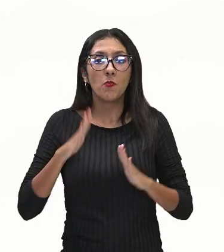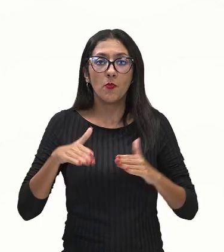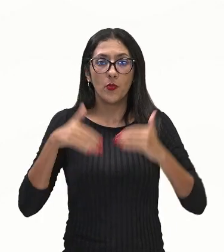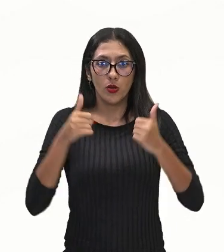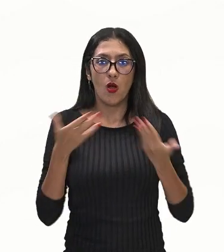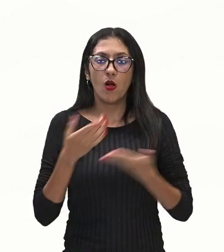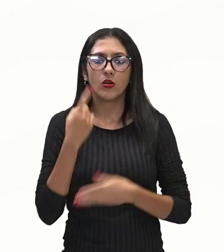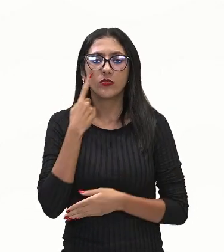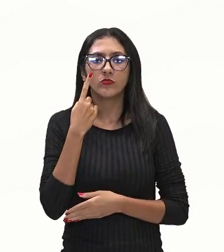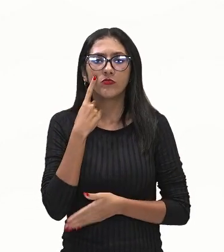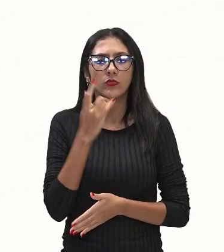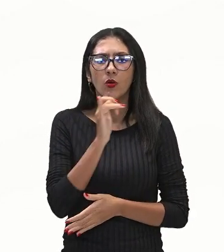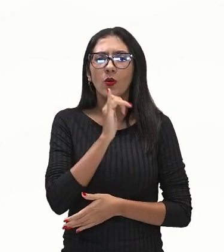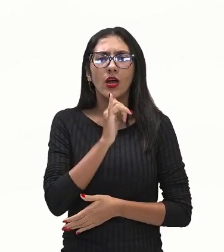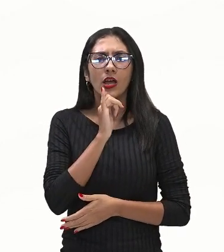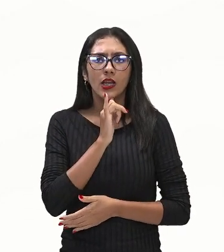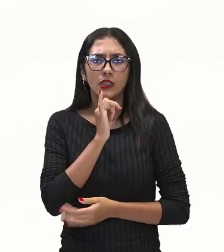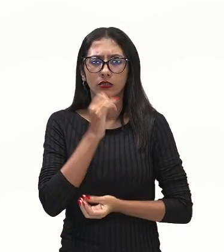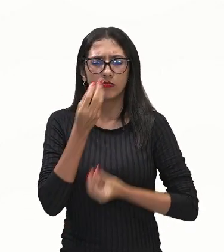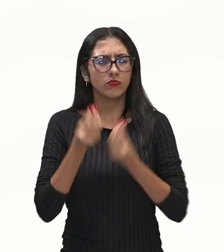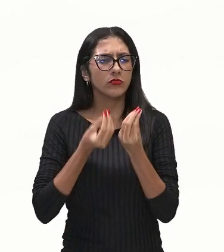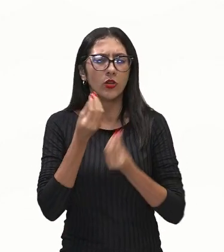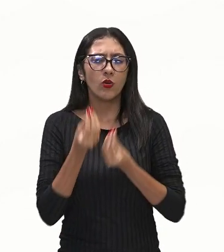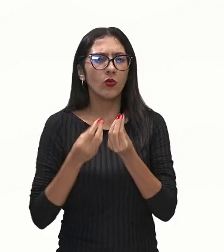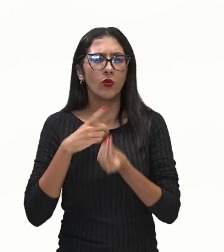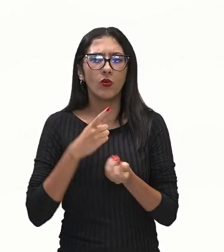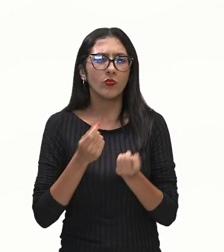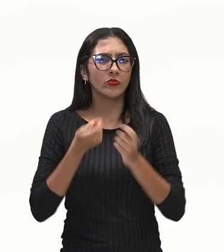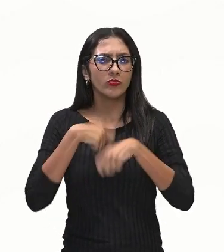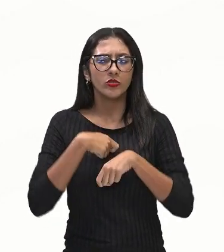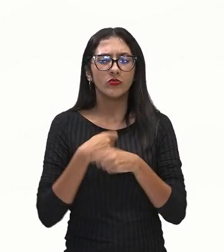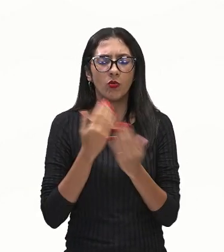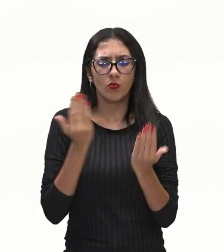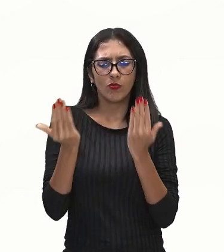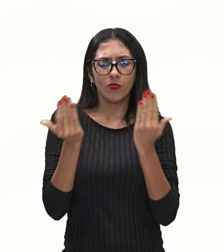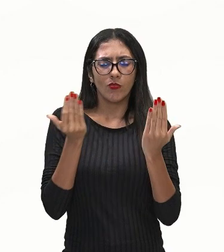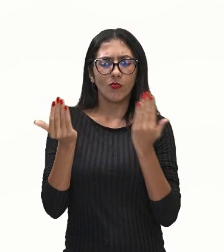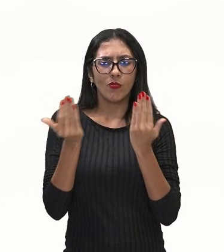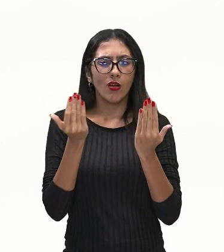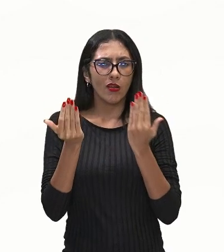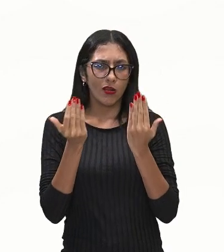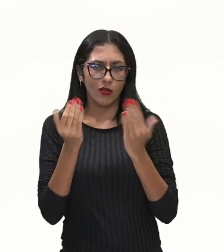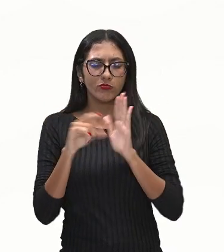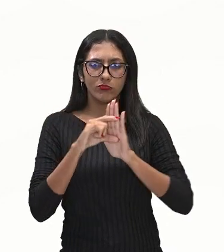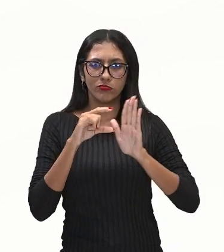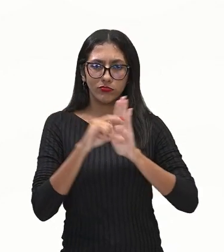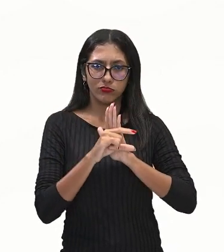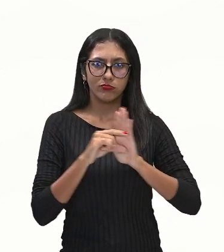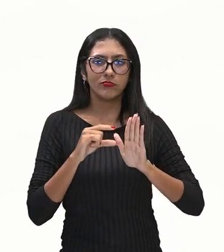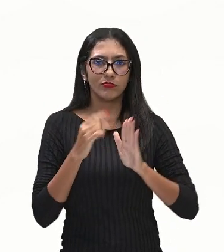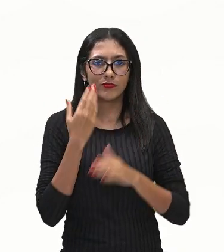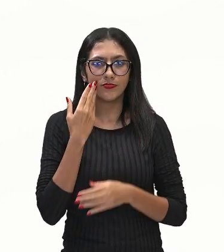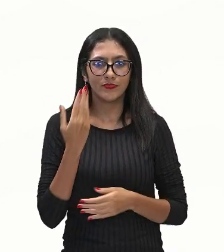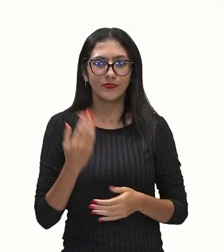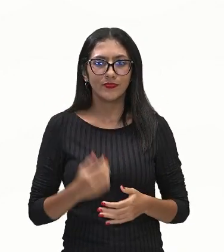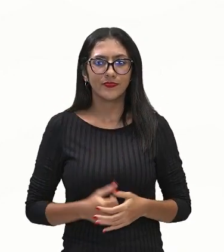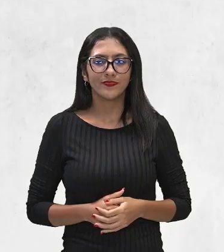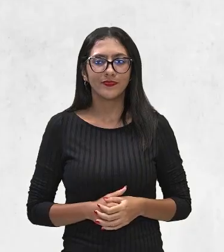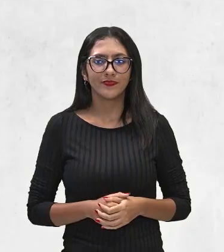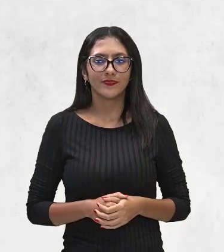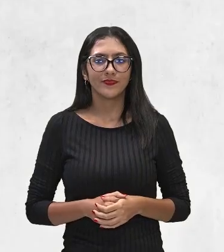vejam aí um exemplo de como basicamente eu poderia fazer a comparação de um parágrafo. Vejam aí.